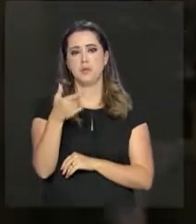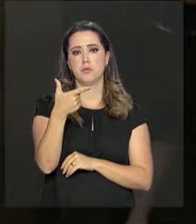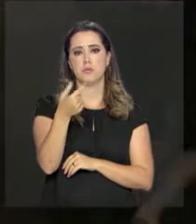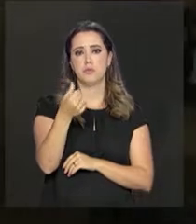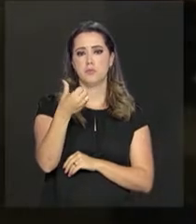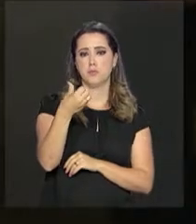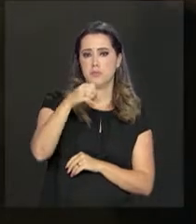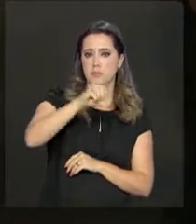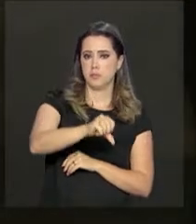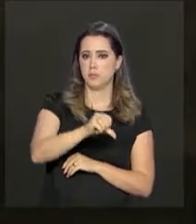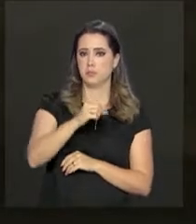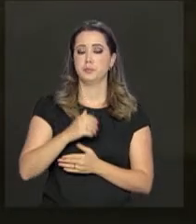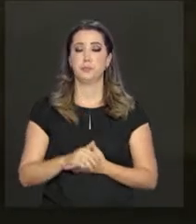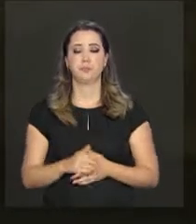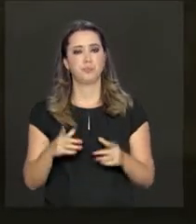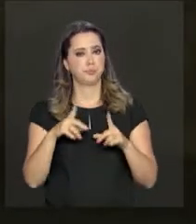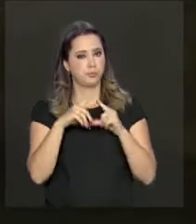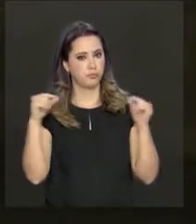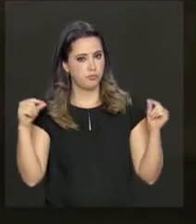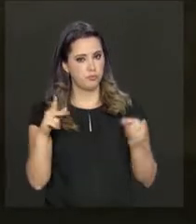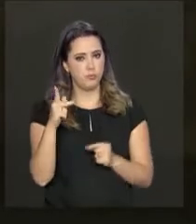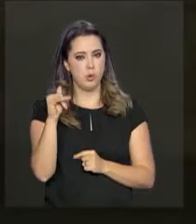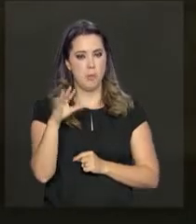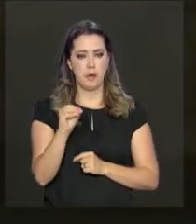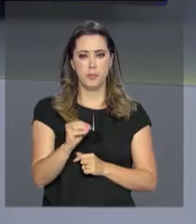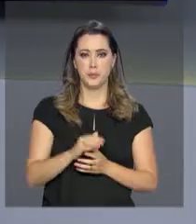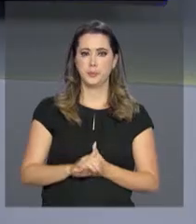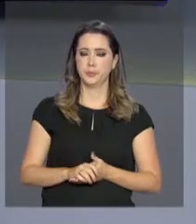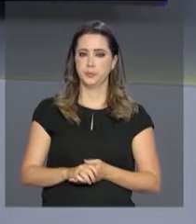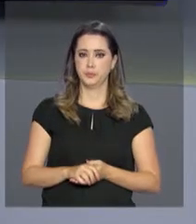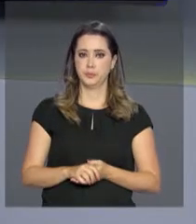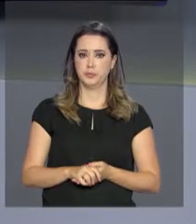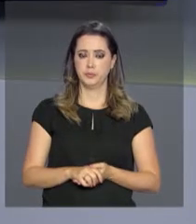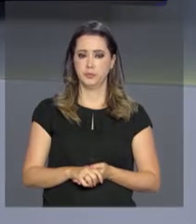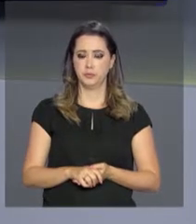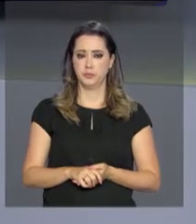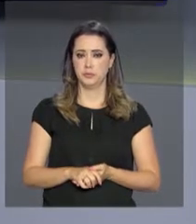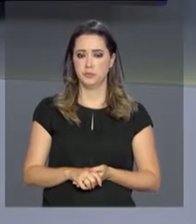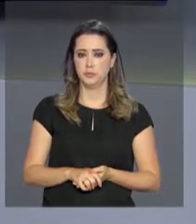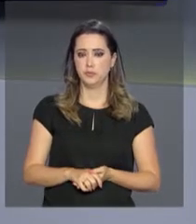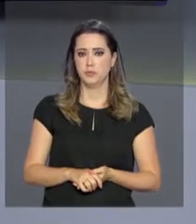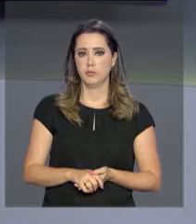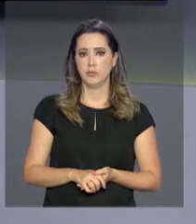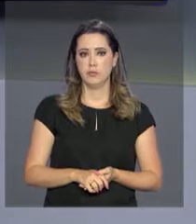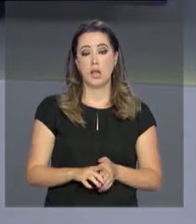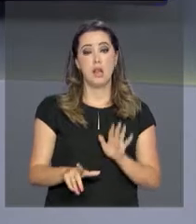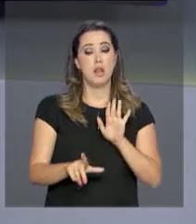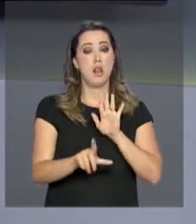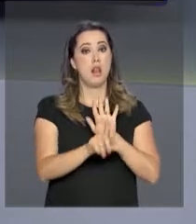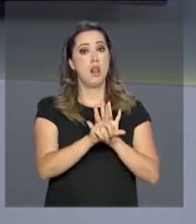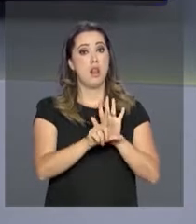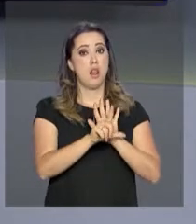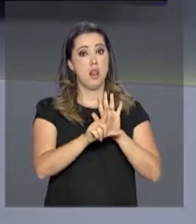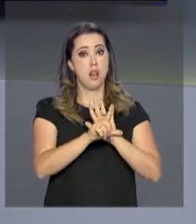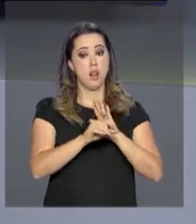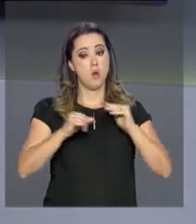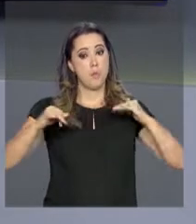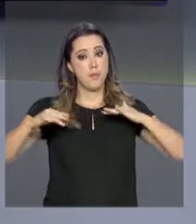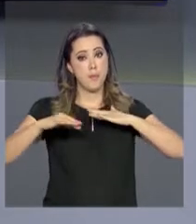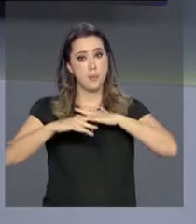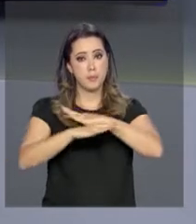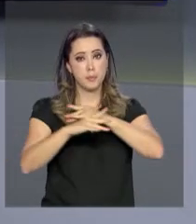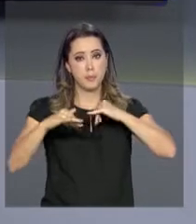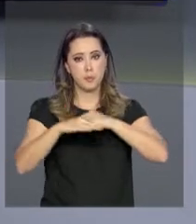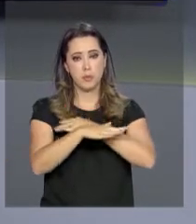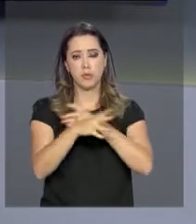2019 de brasília pablo mundim o código de trânsito brasileiro completou 20 anos